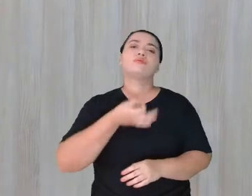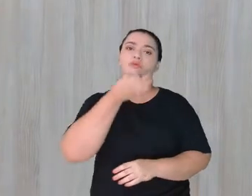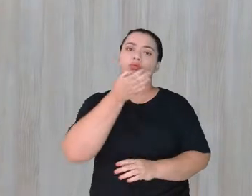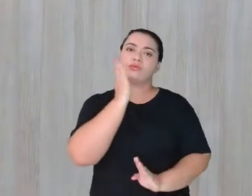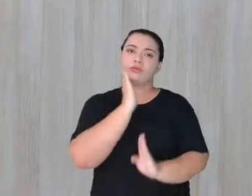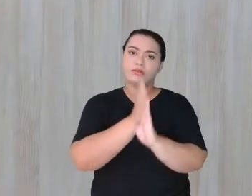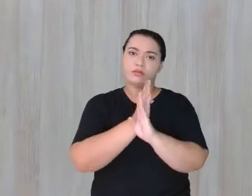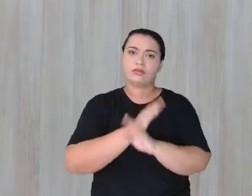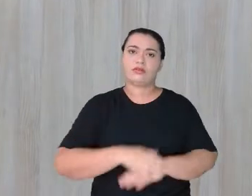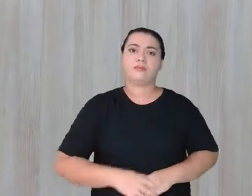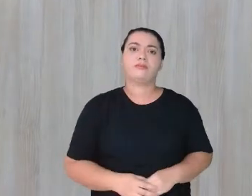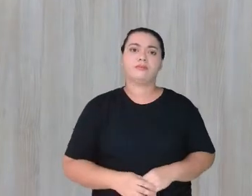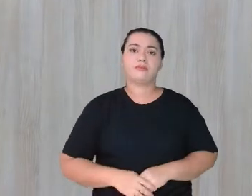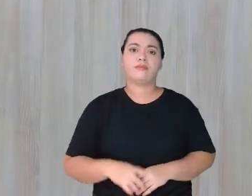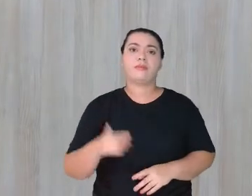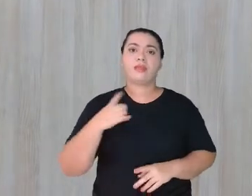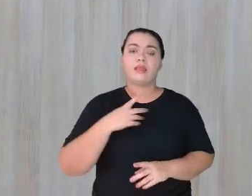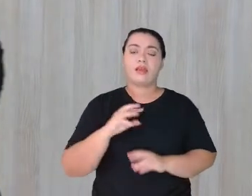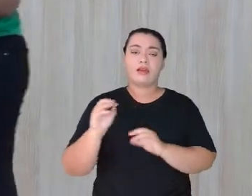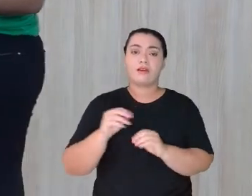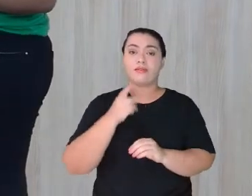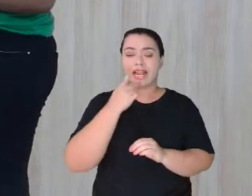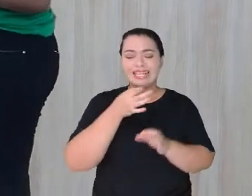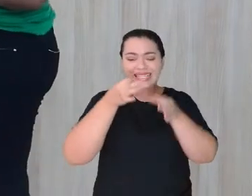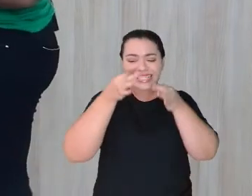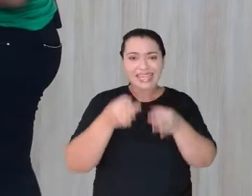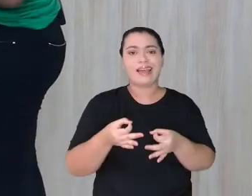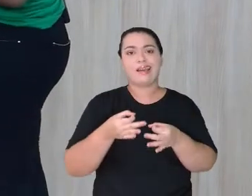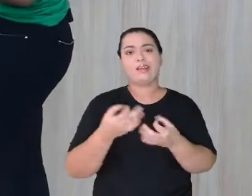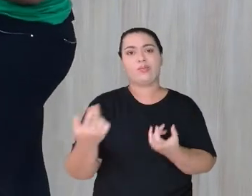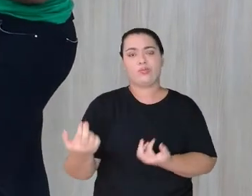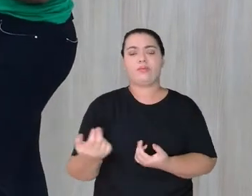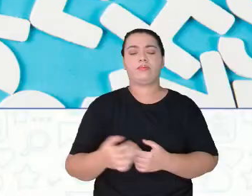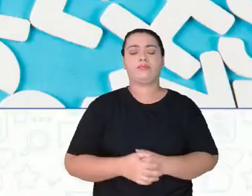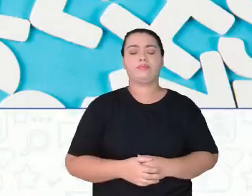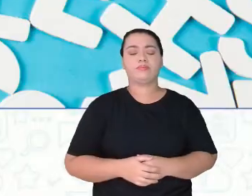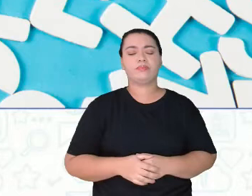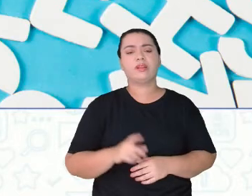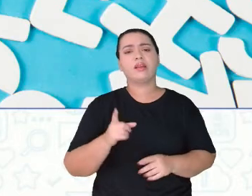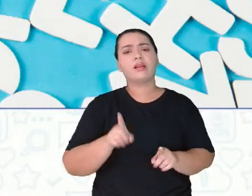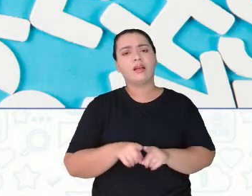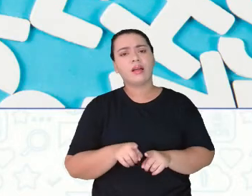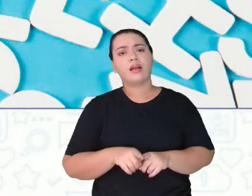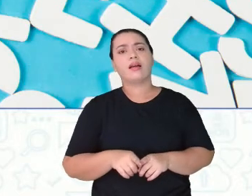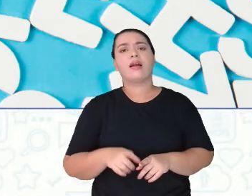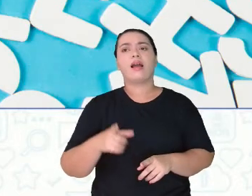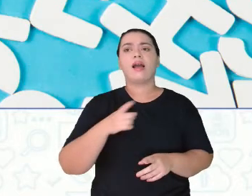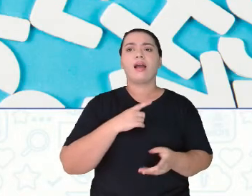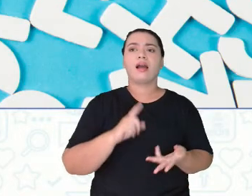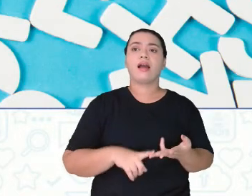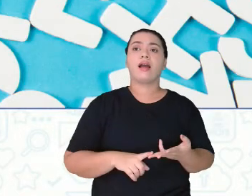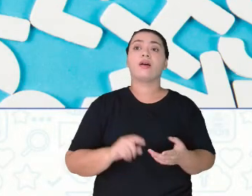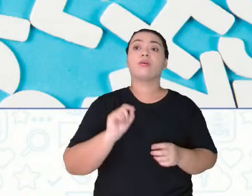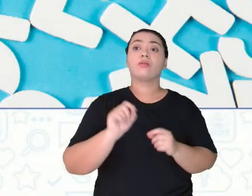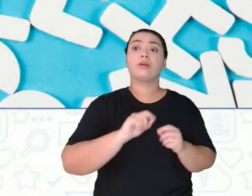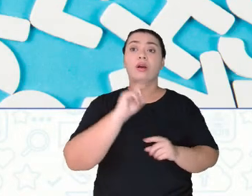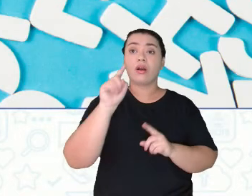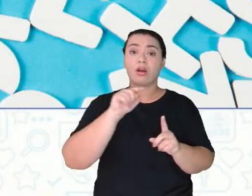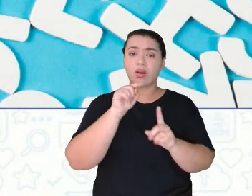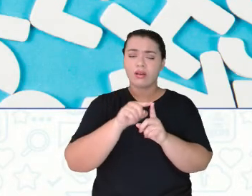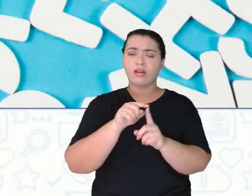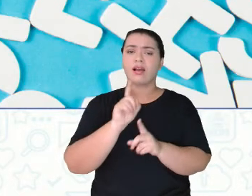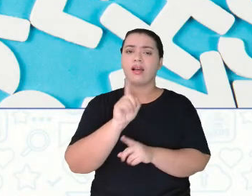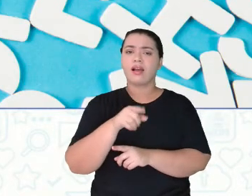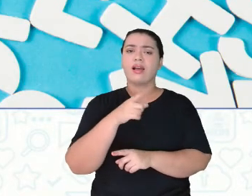A reprodução fidedigna daquilo que foi dito. A gente tem objetividade e subjetividade. A objetividade está